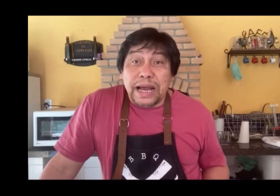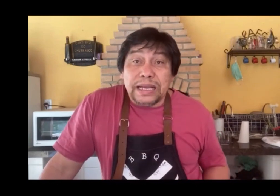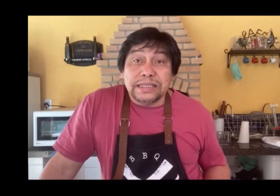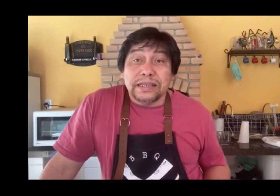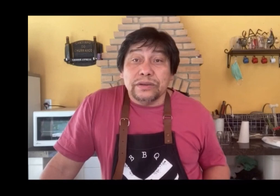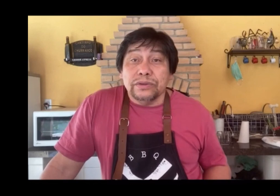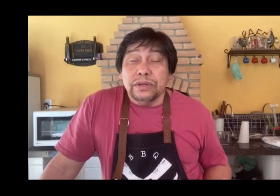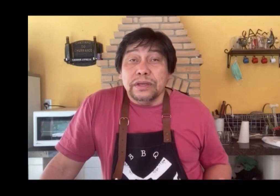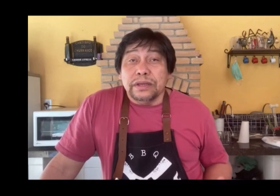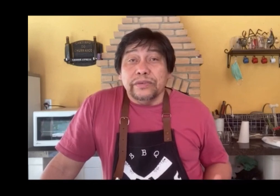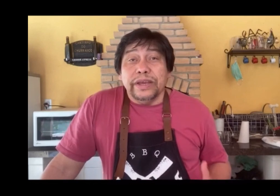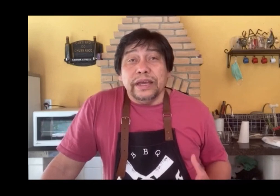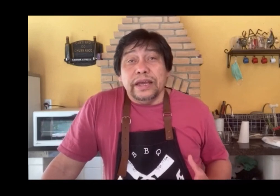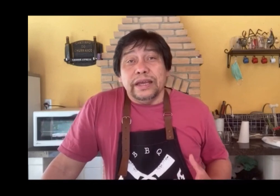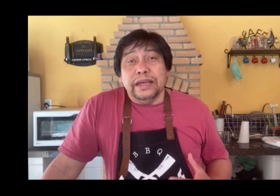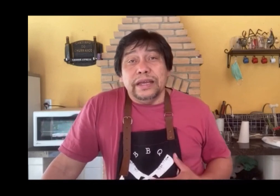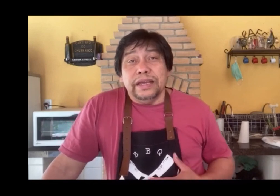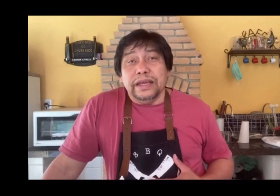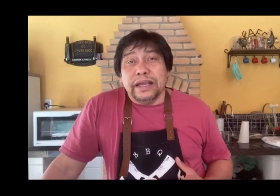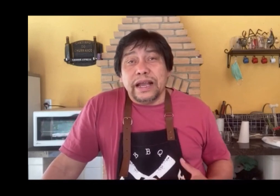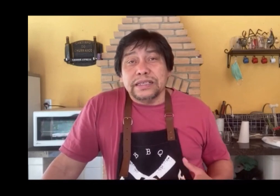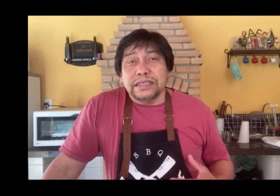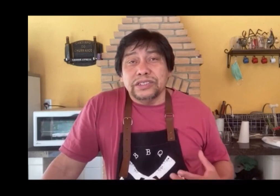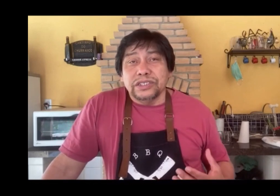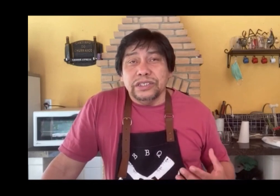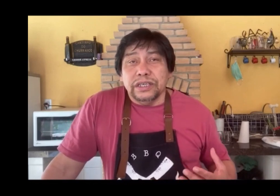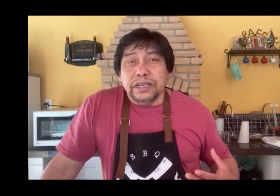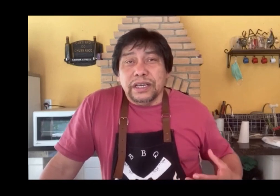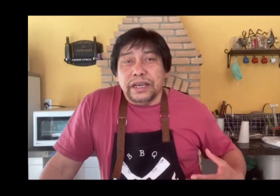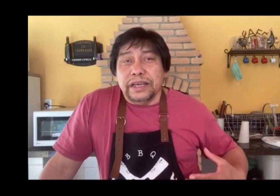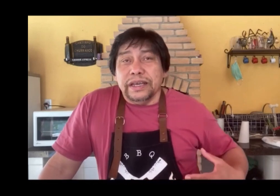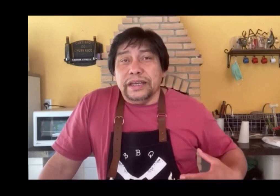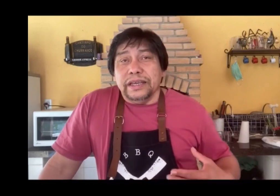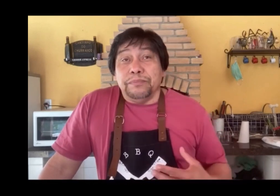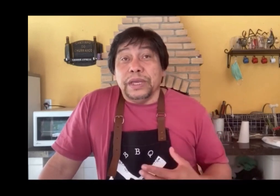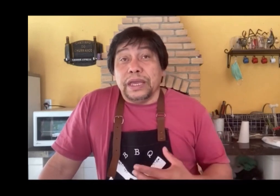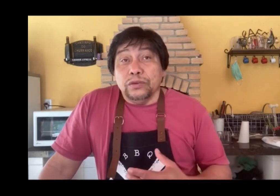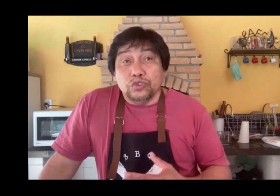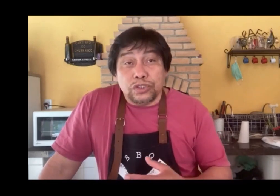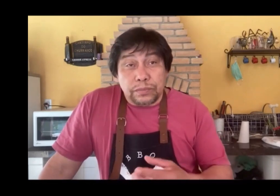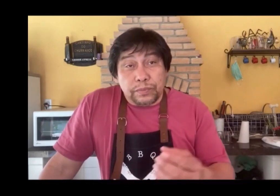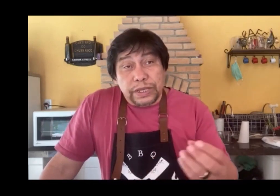caça de pássaro, né? Caça de